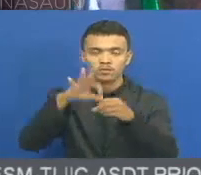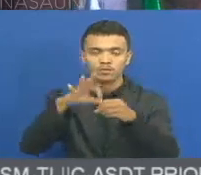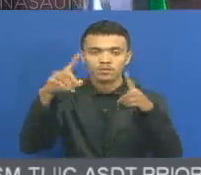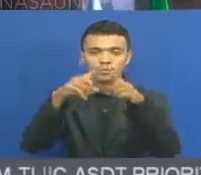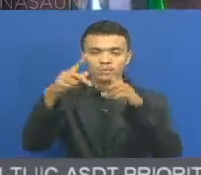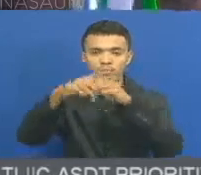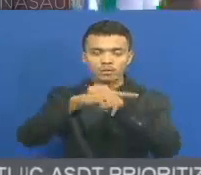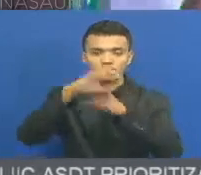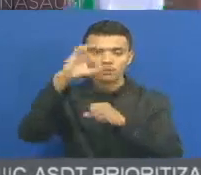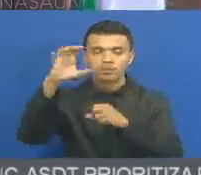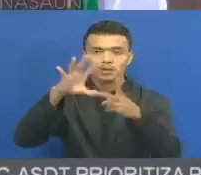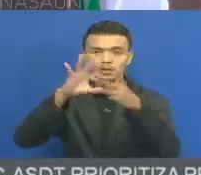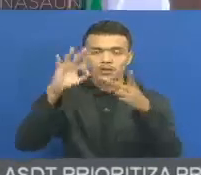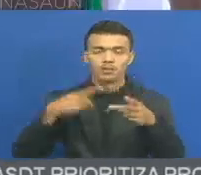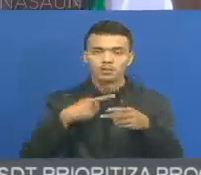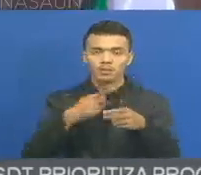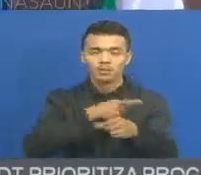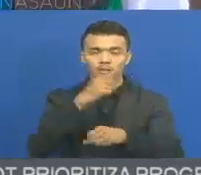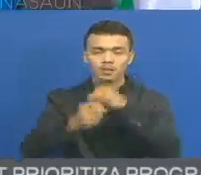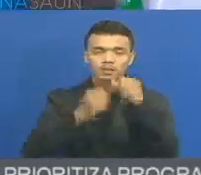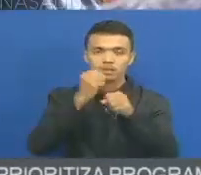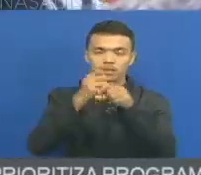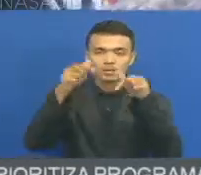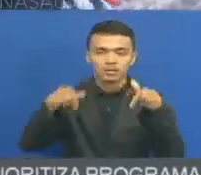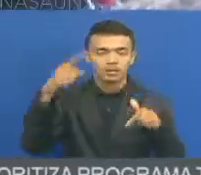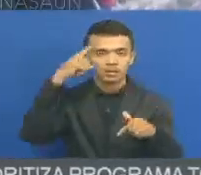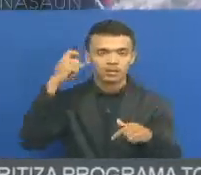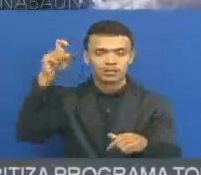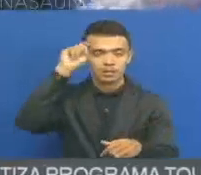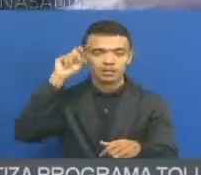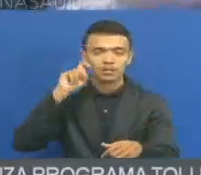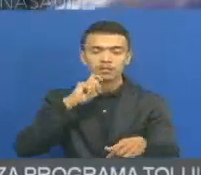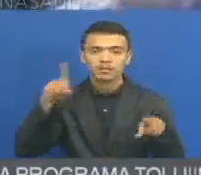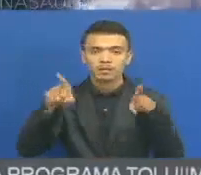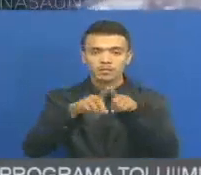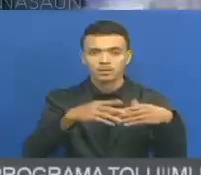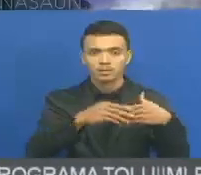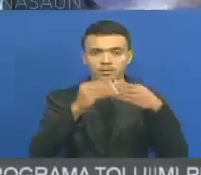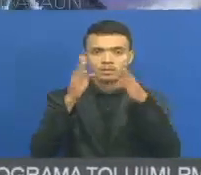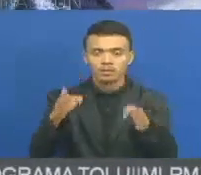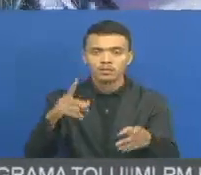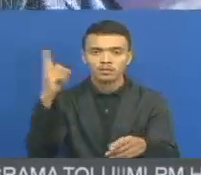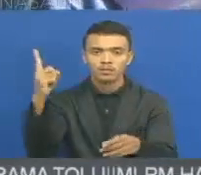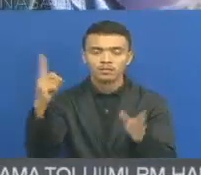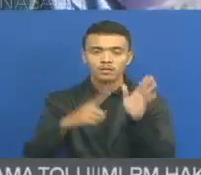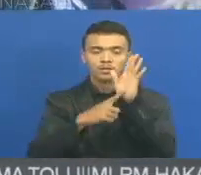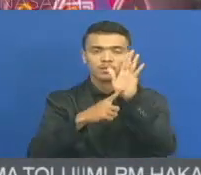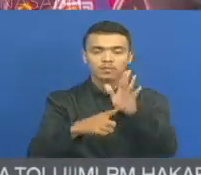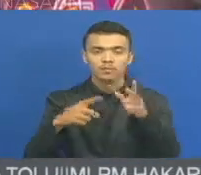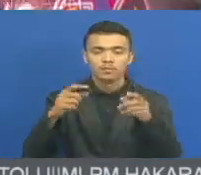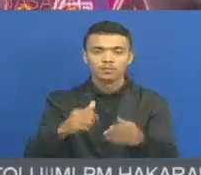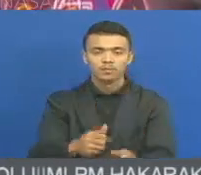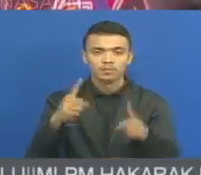CNRT, e a eleição parlamentar tinané, tamba Xanana Guzmão, anessa líder, nebe sempre a tudo nia carisma, ba